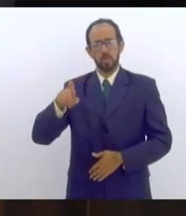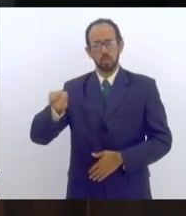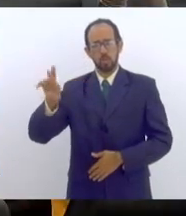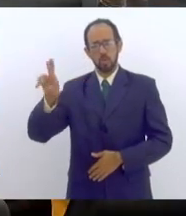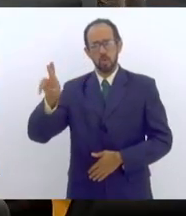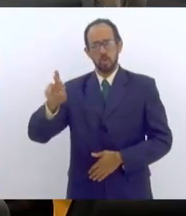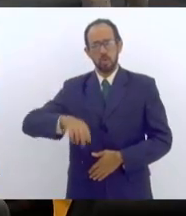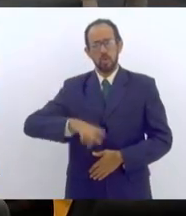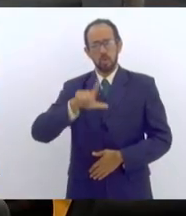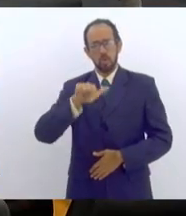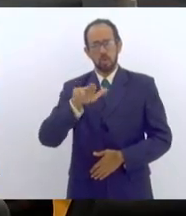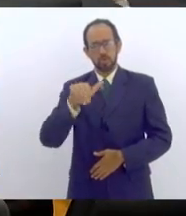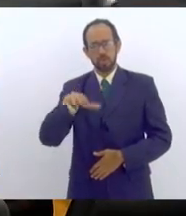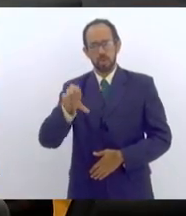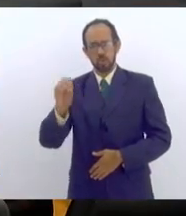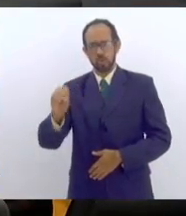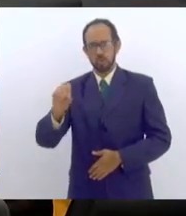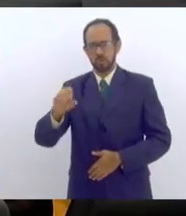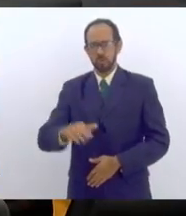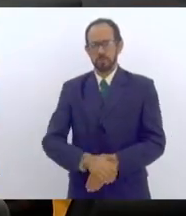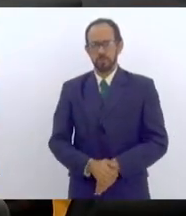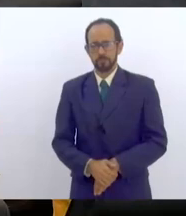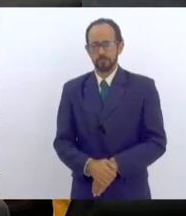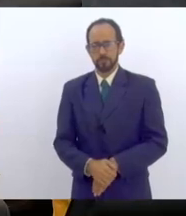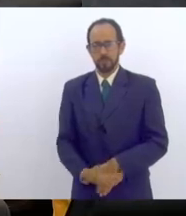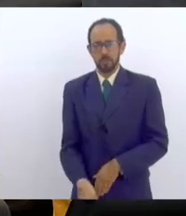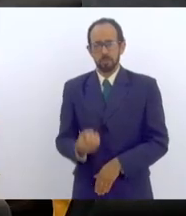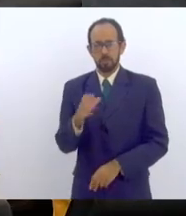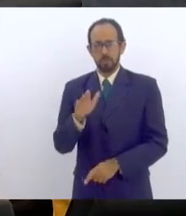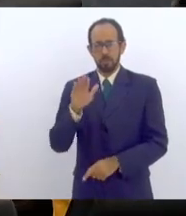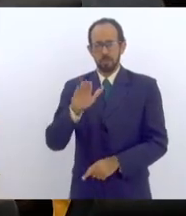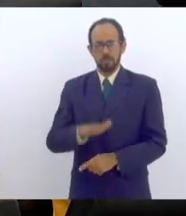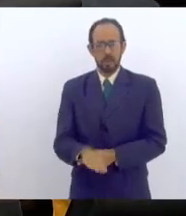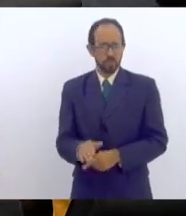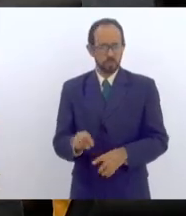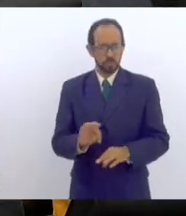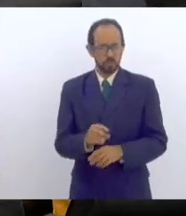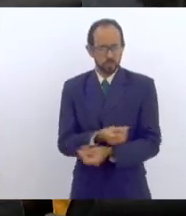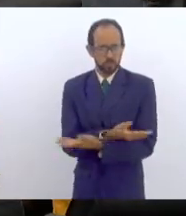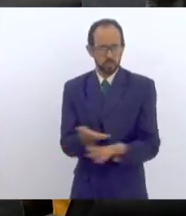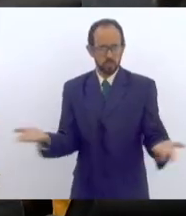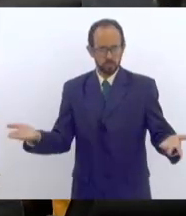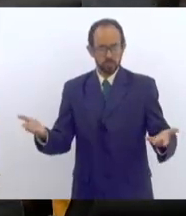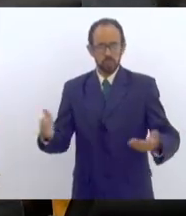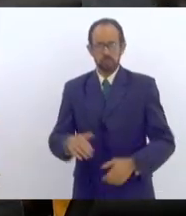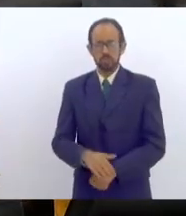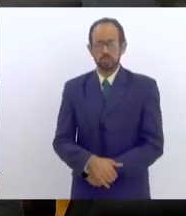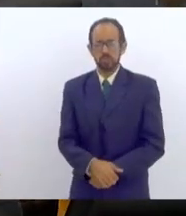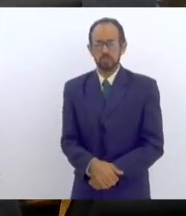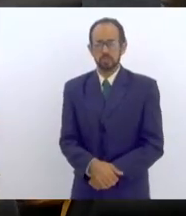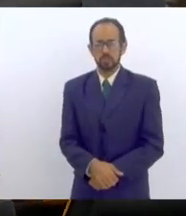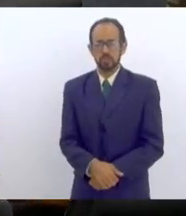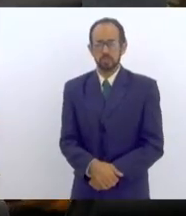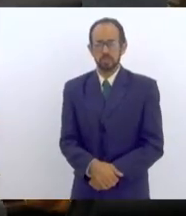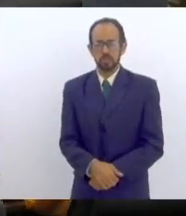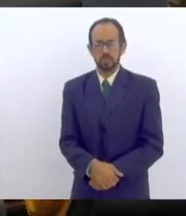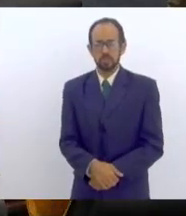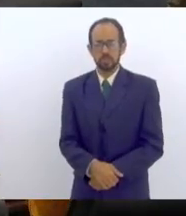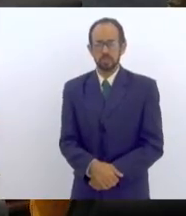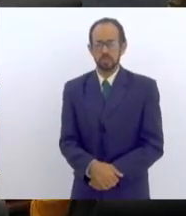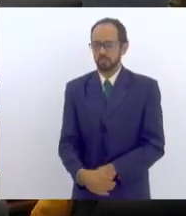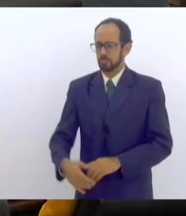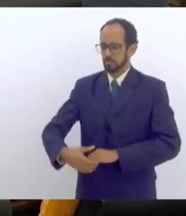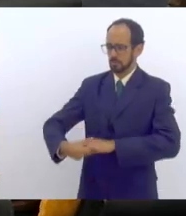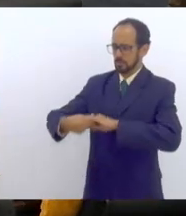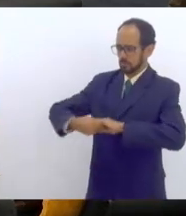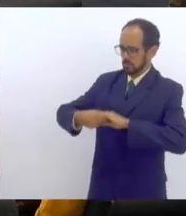Matos. Boa tarde a todos e a todas. Cumprimento o